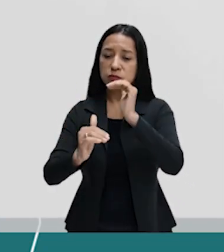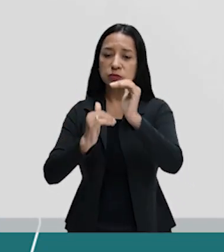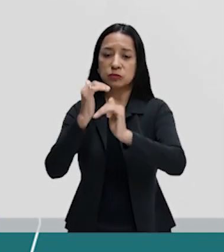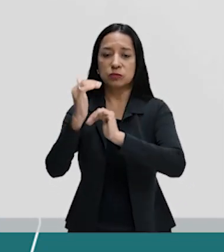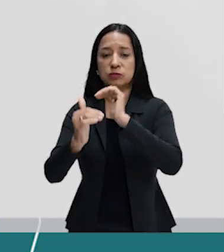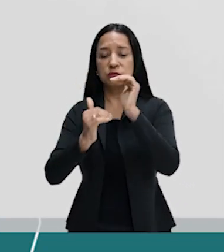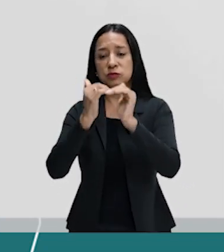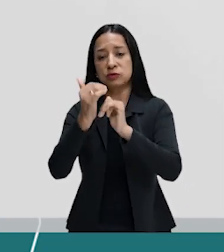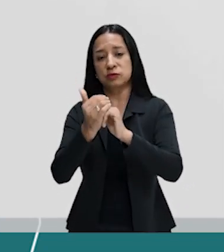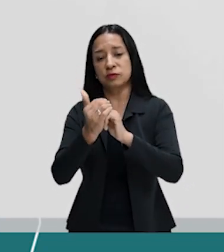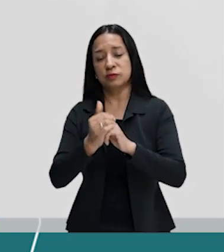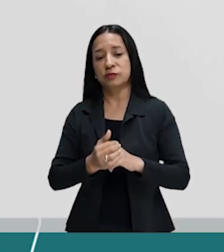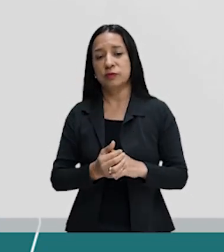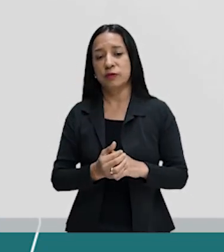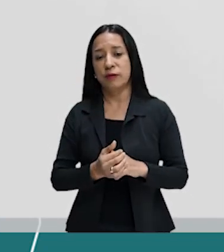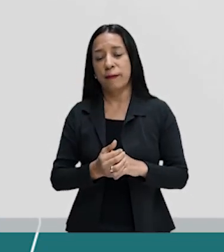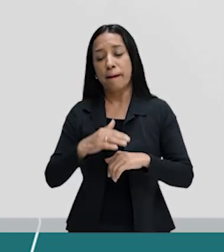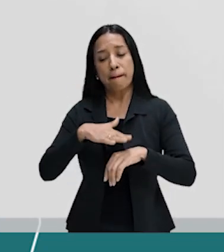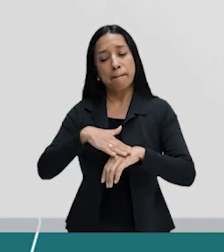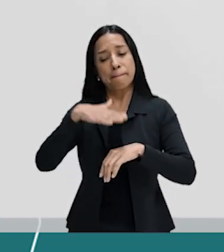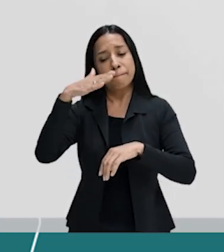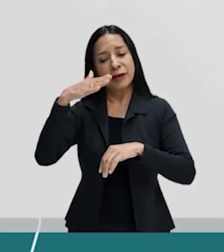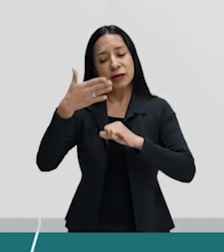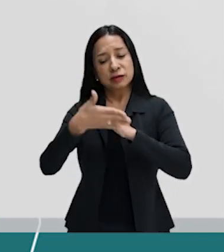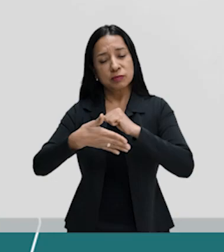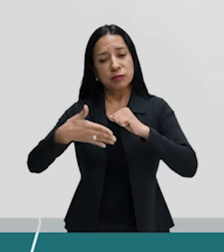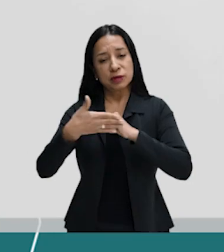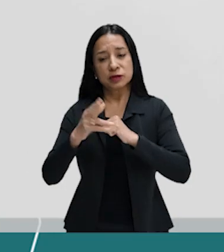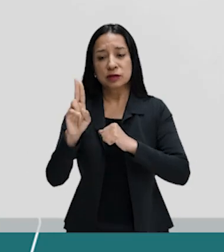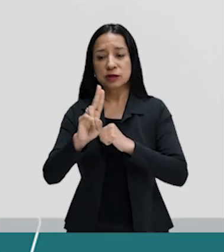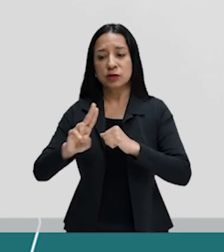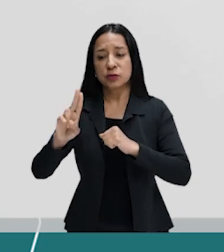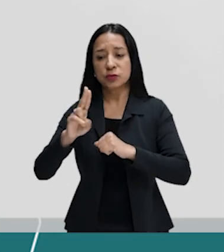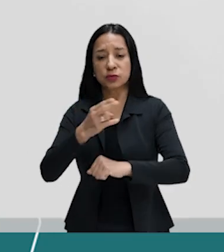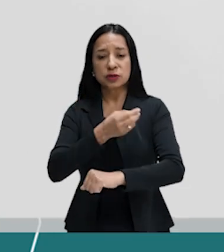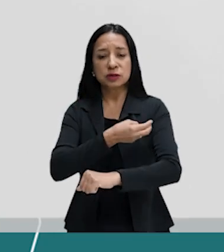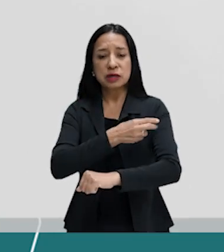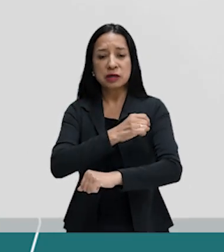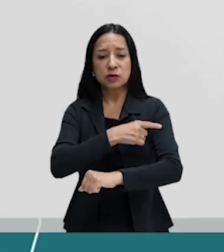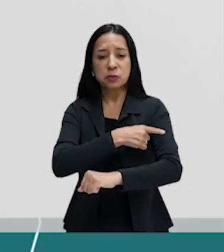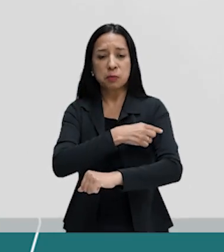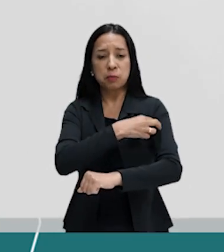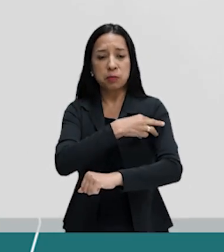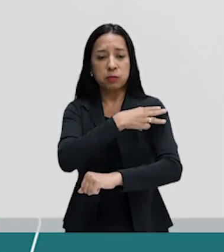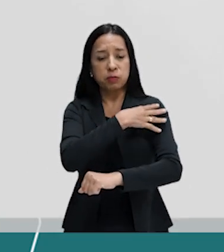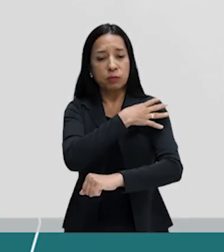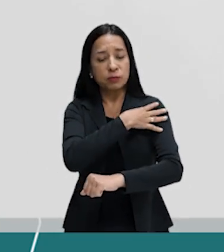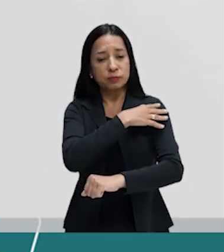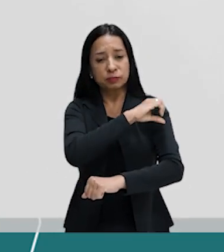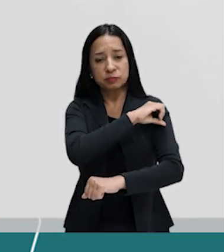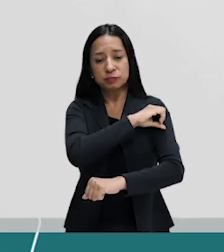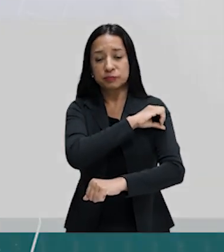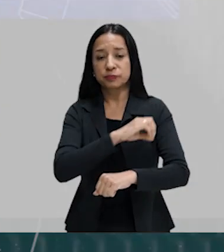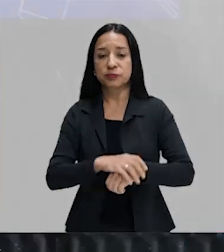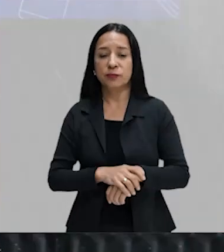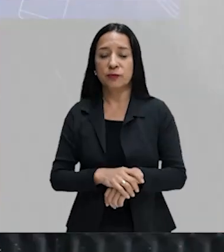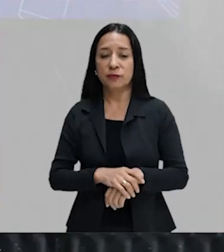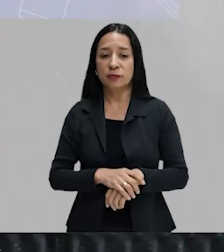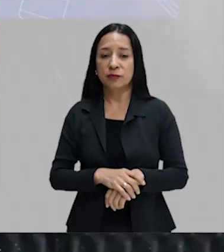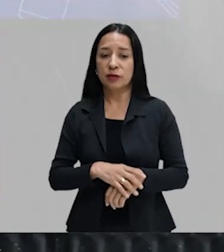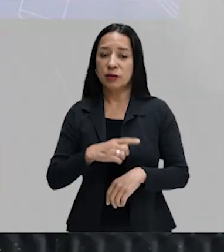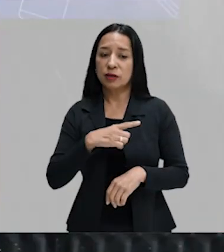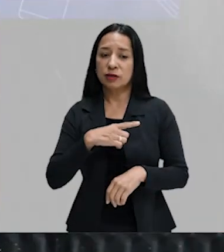classificação mais tradicional que a gente usa desde o ensino fundamental, né? Nós temos animais invertebrados e